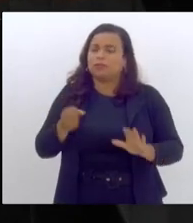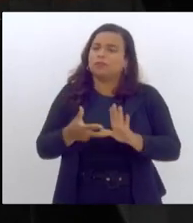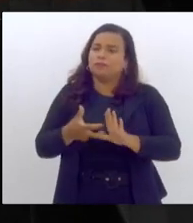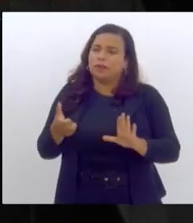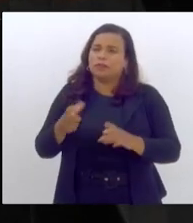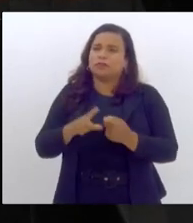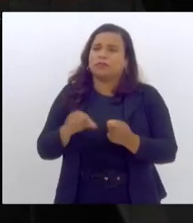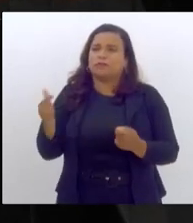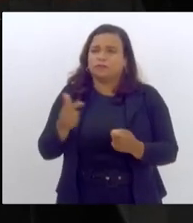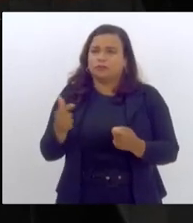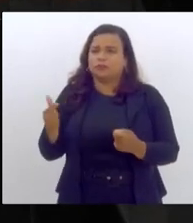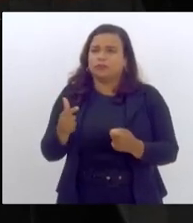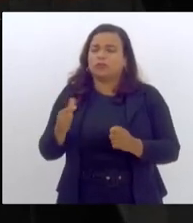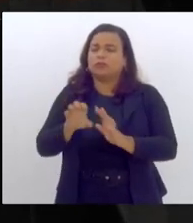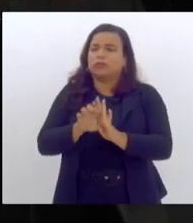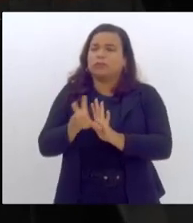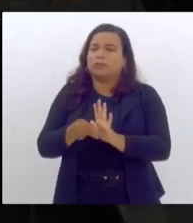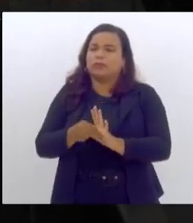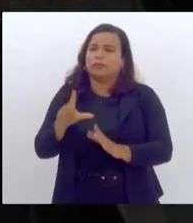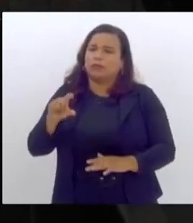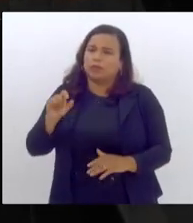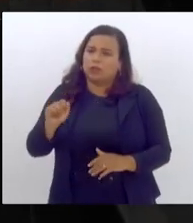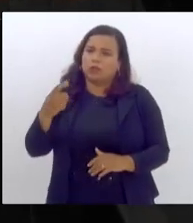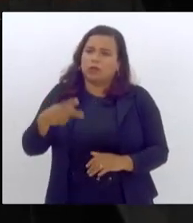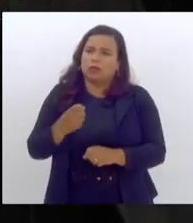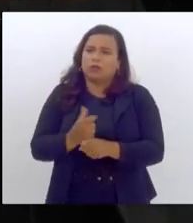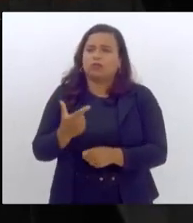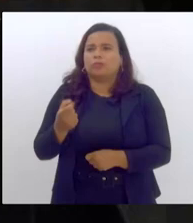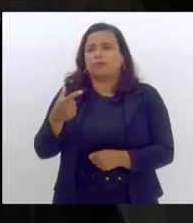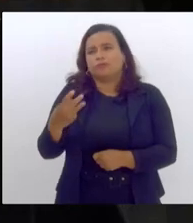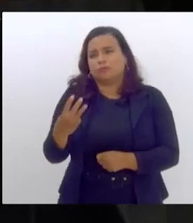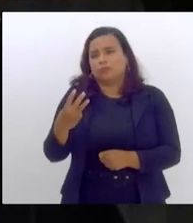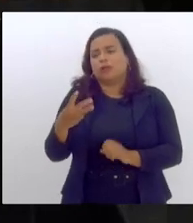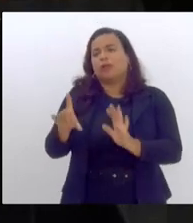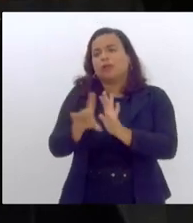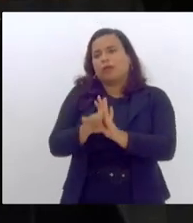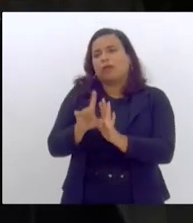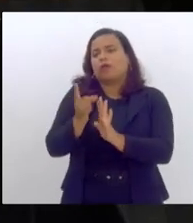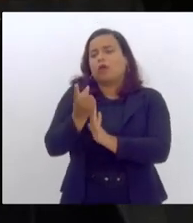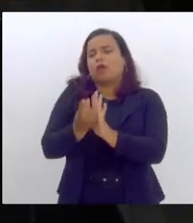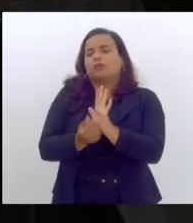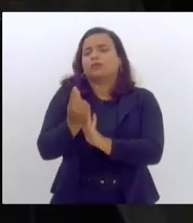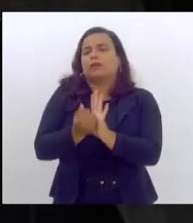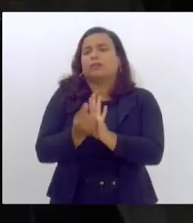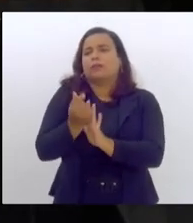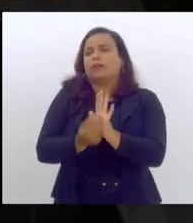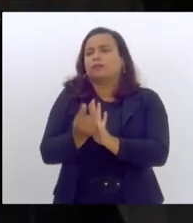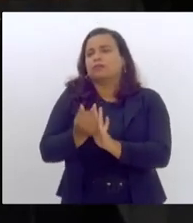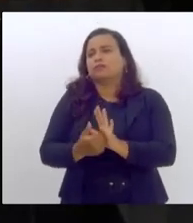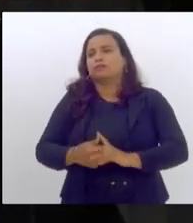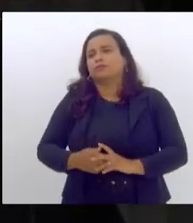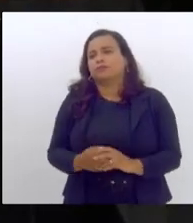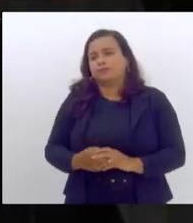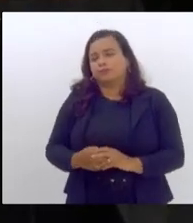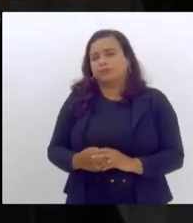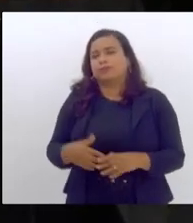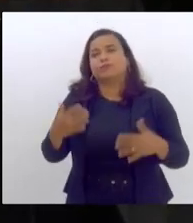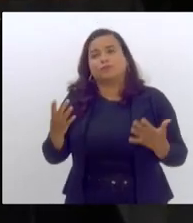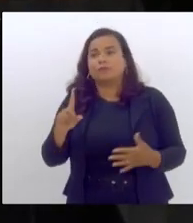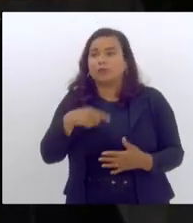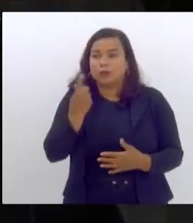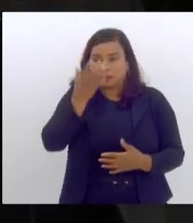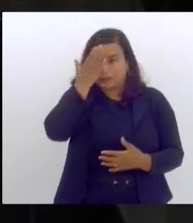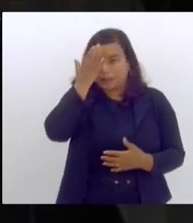emenda LOA 2023, a lei de orçamento, porque entendemos que